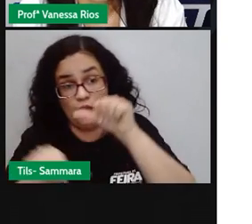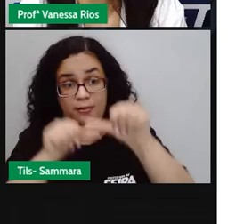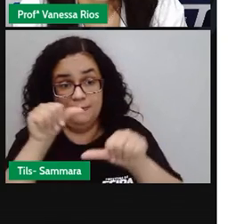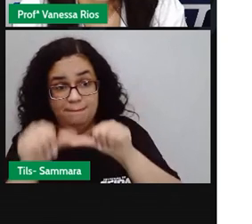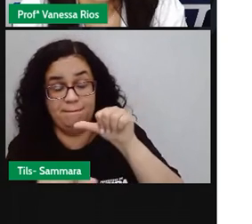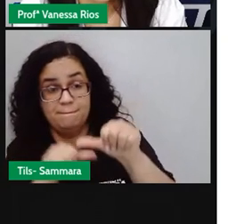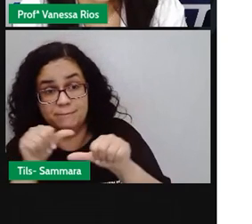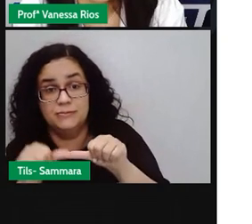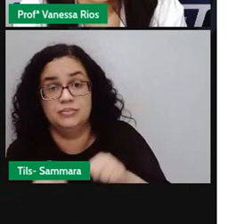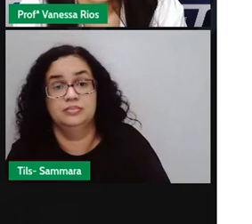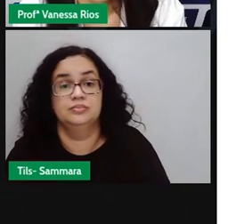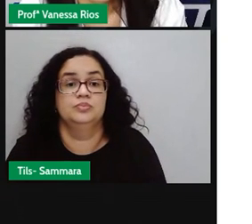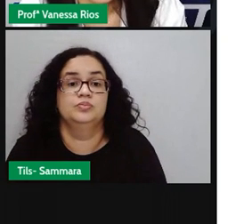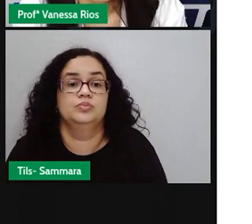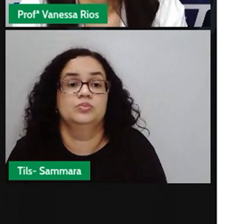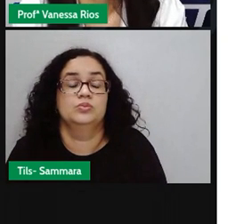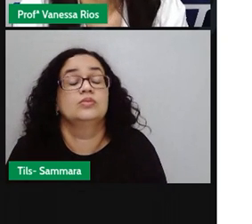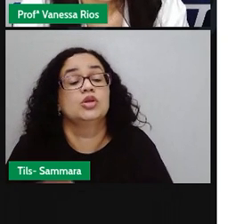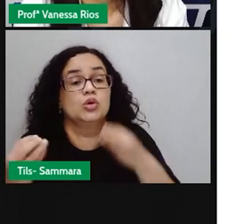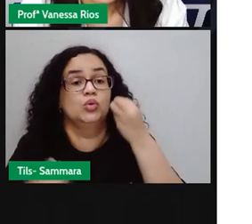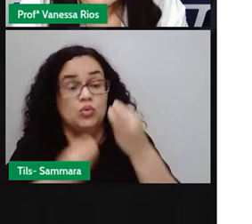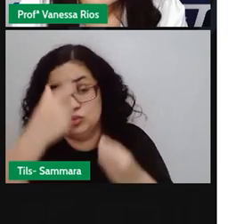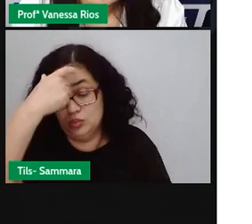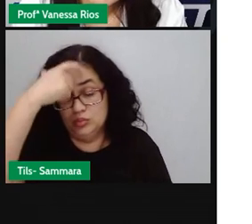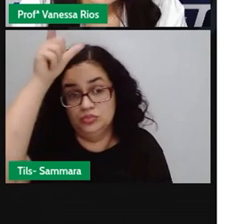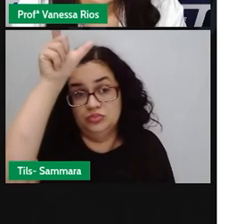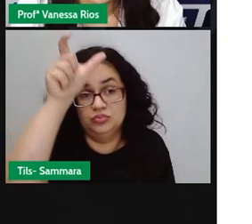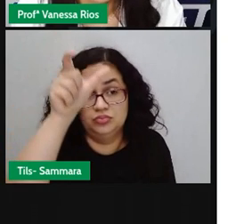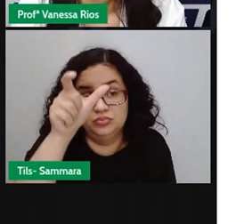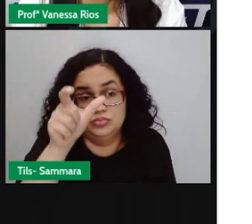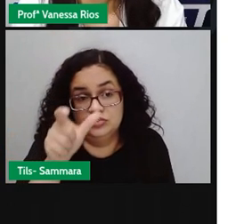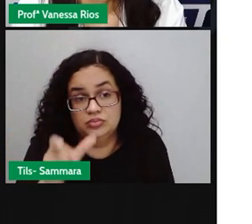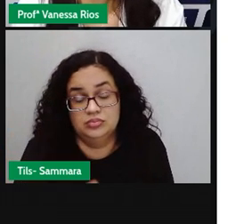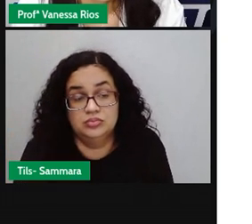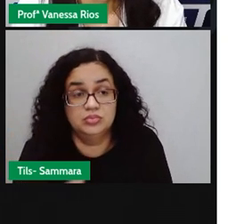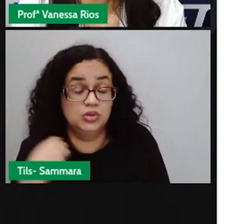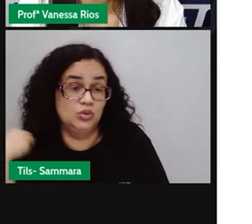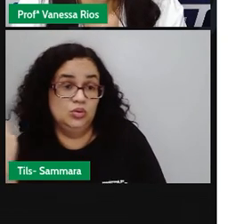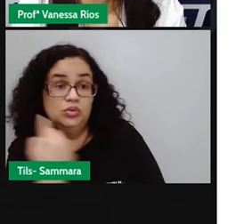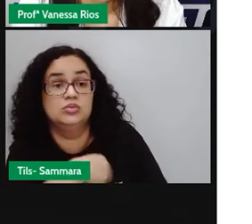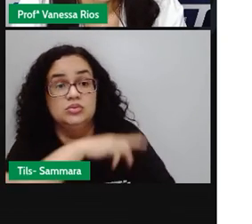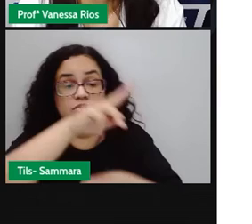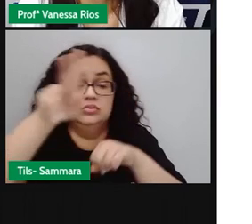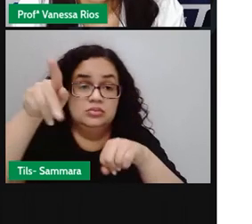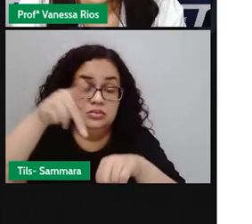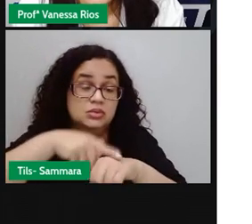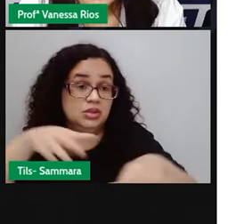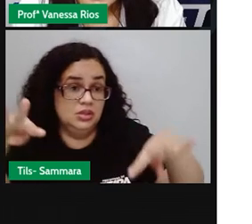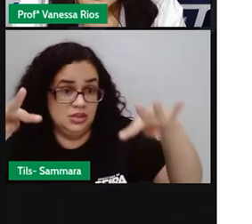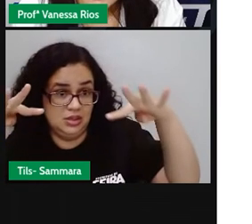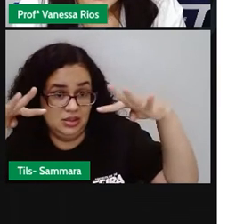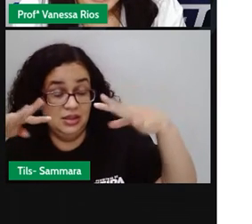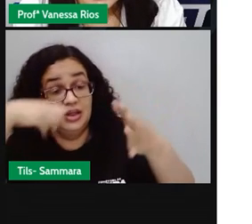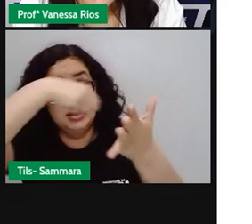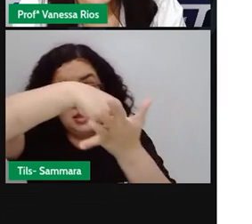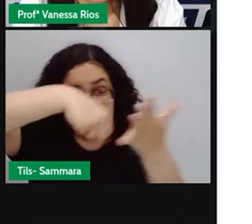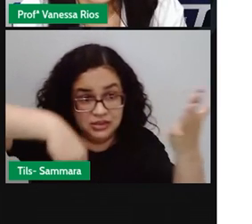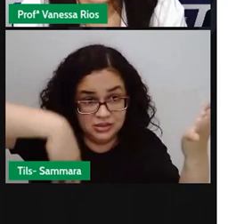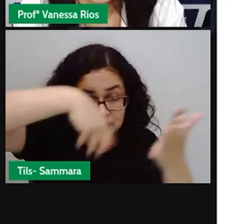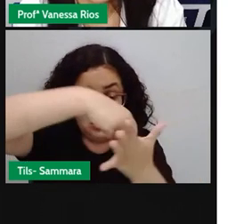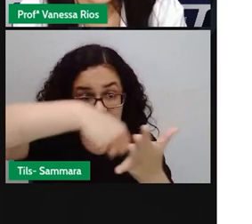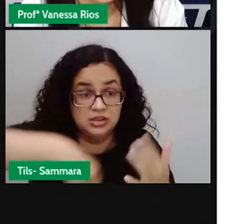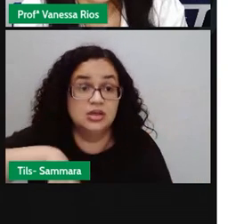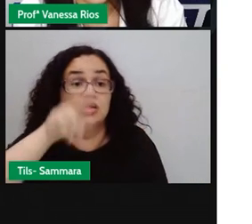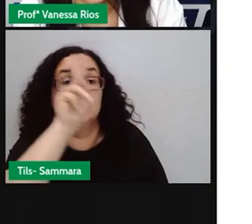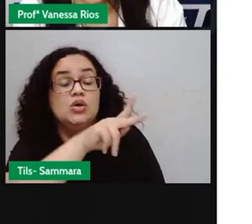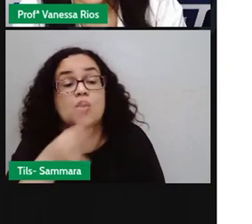né? Fazendo as ações como cidadão que você é do nosso país. Preste atenção agora na atividade, né?